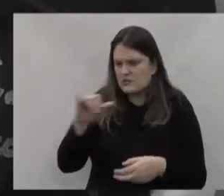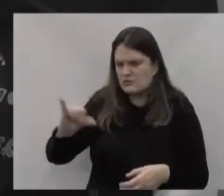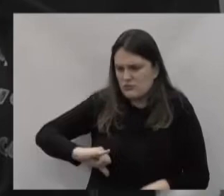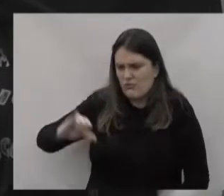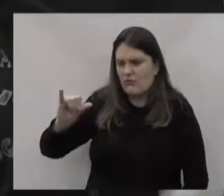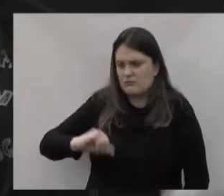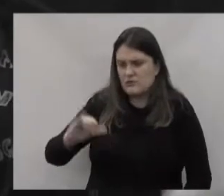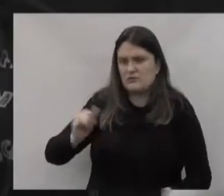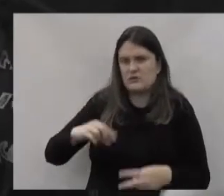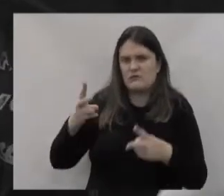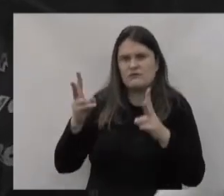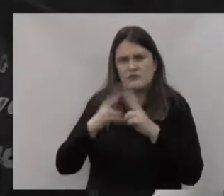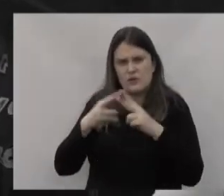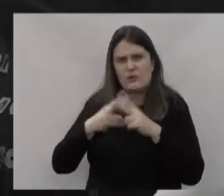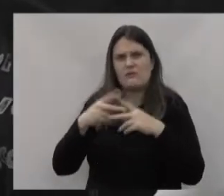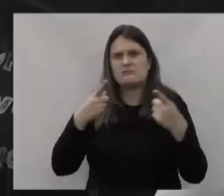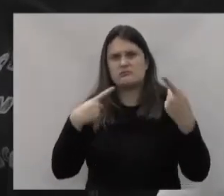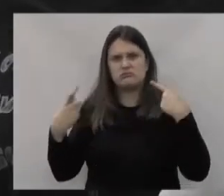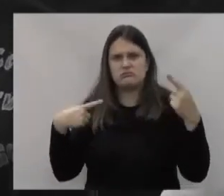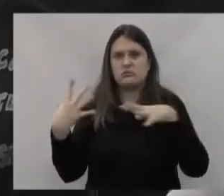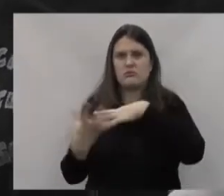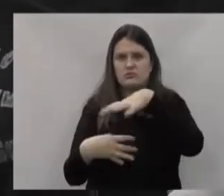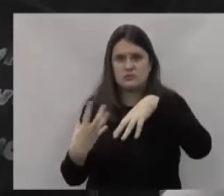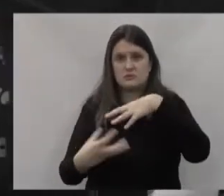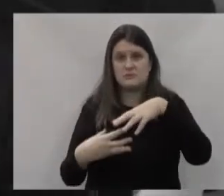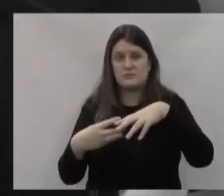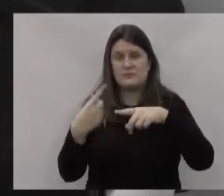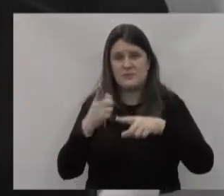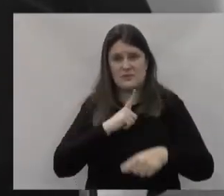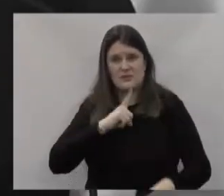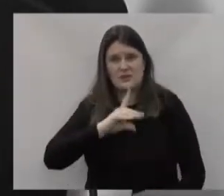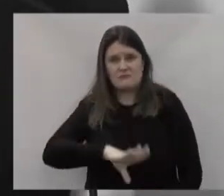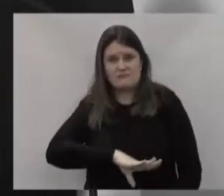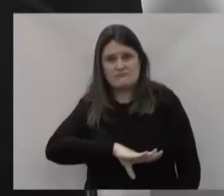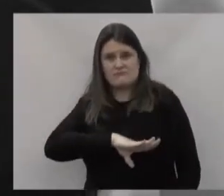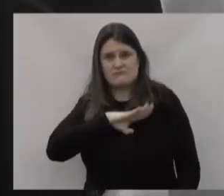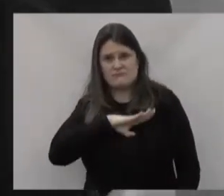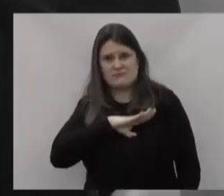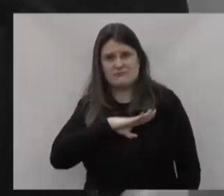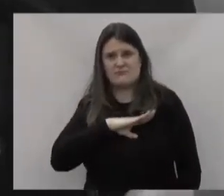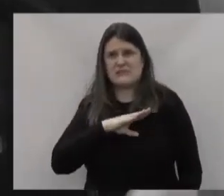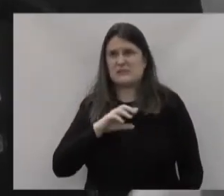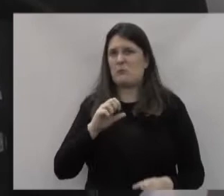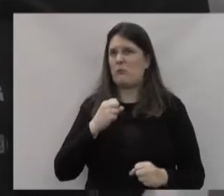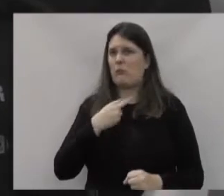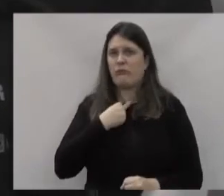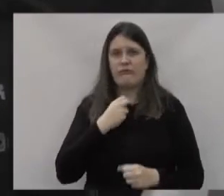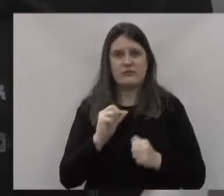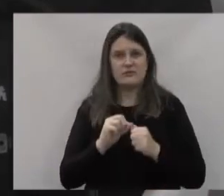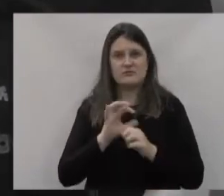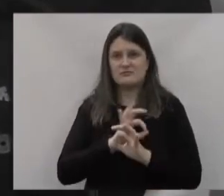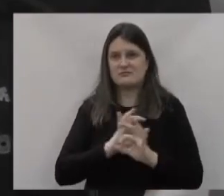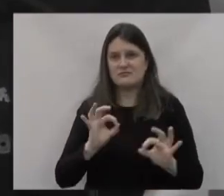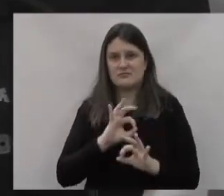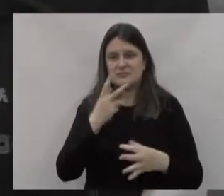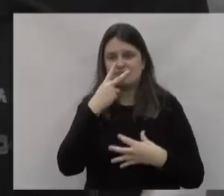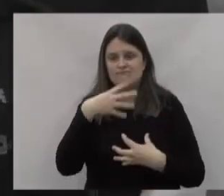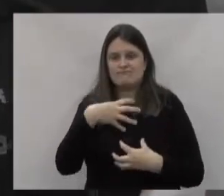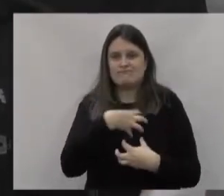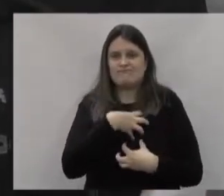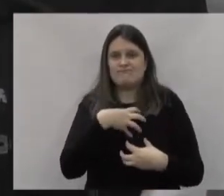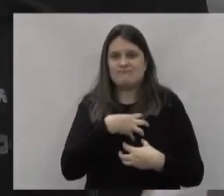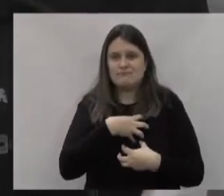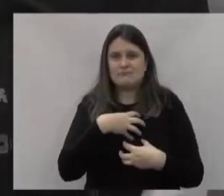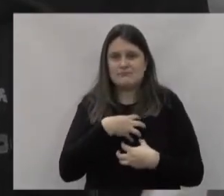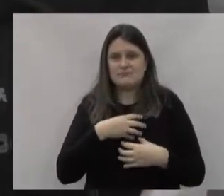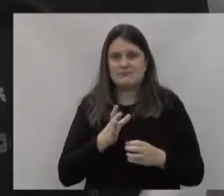mãe sendo violentada. A raiva, a impotência e todo o sentimento que ela guarda ao